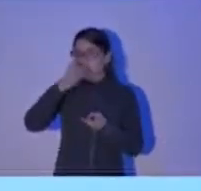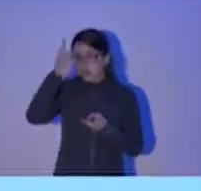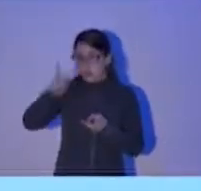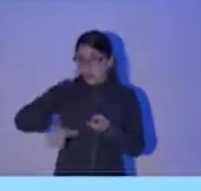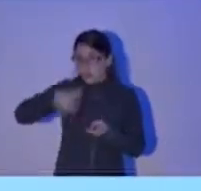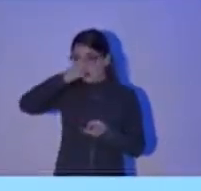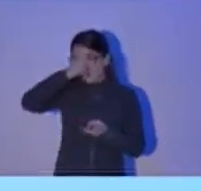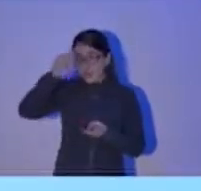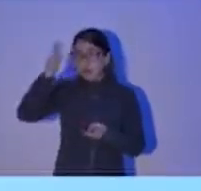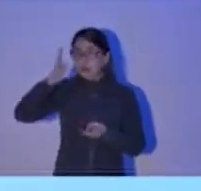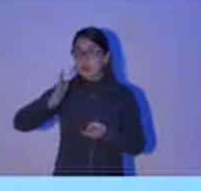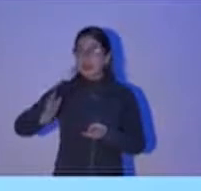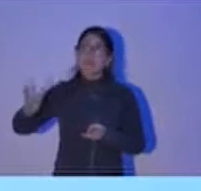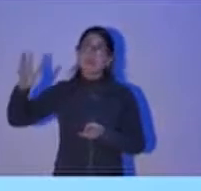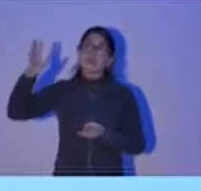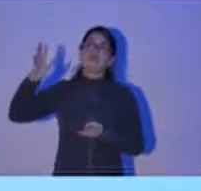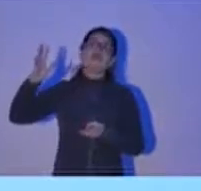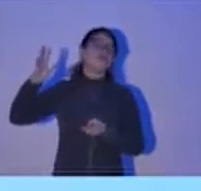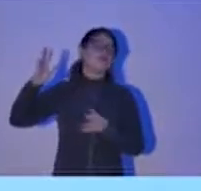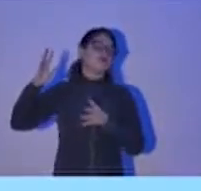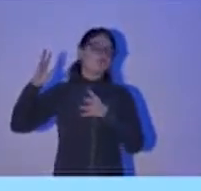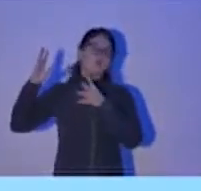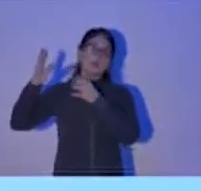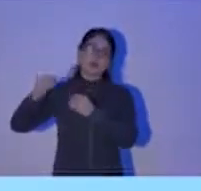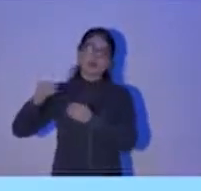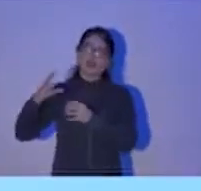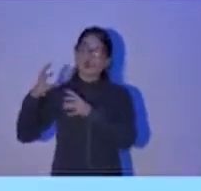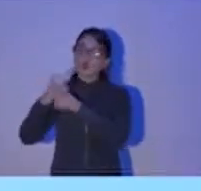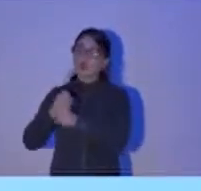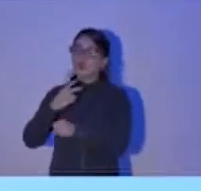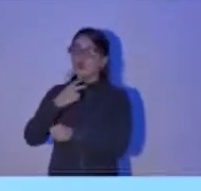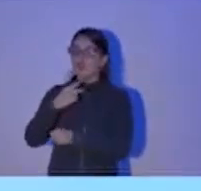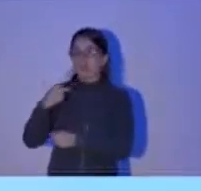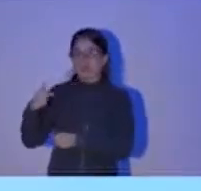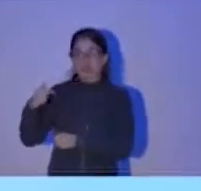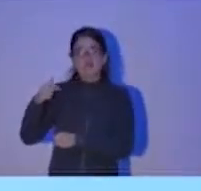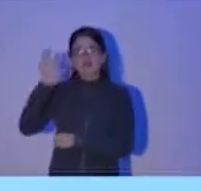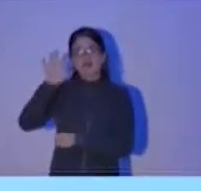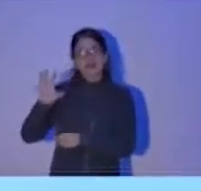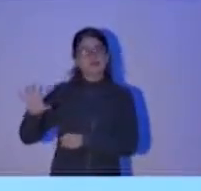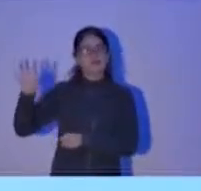Brasil inteiro. Então, a gente tem aqui as 27 unidades da federação